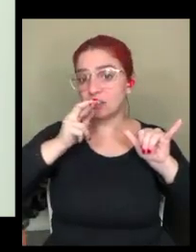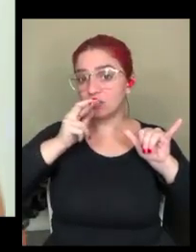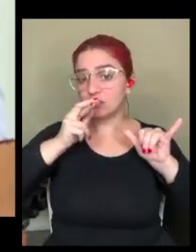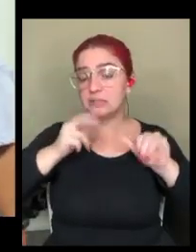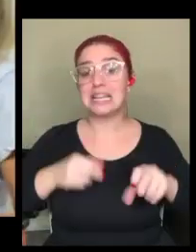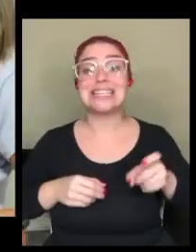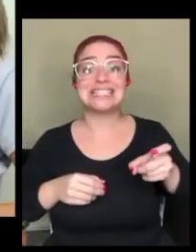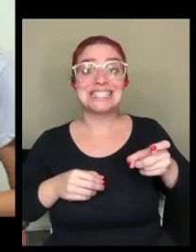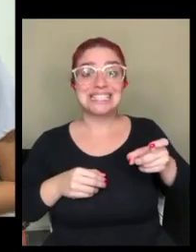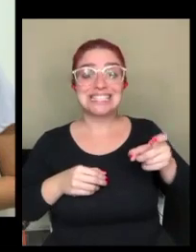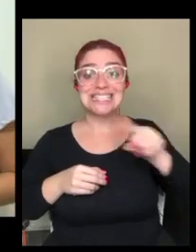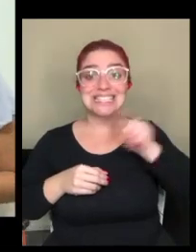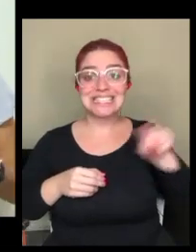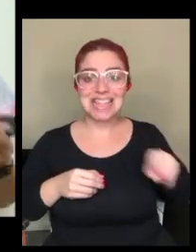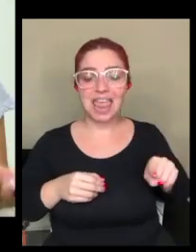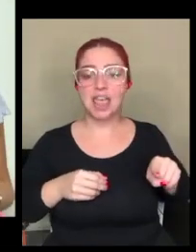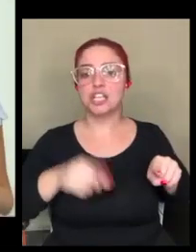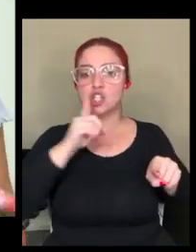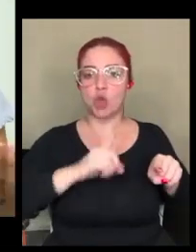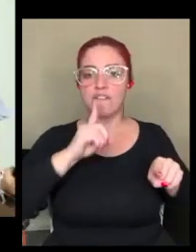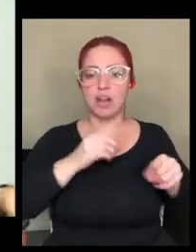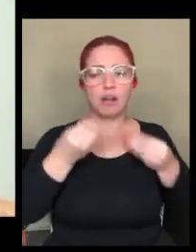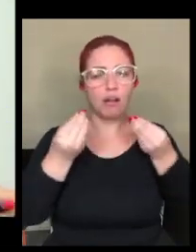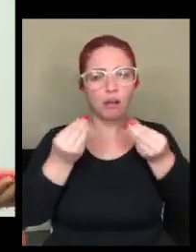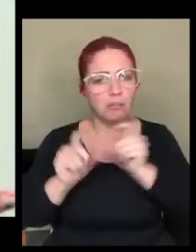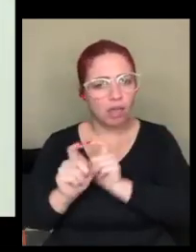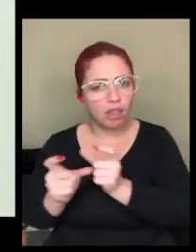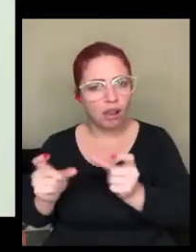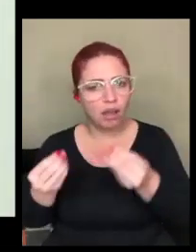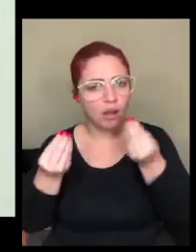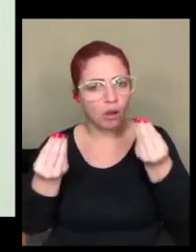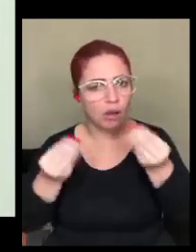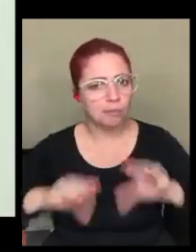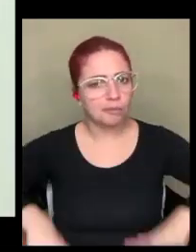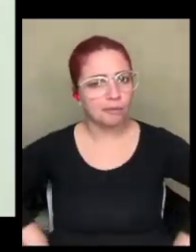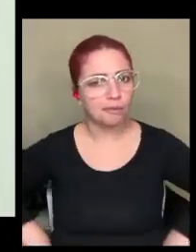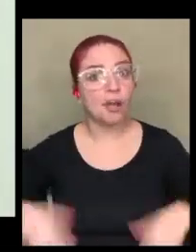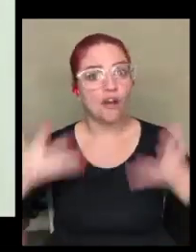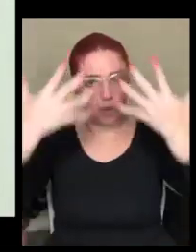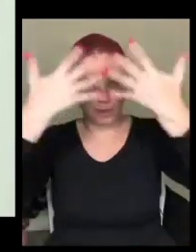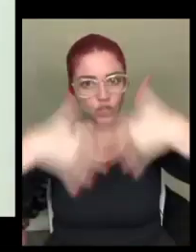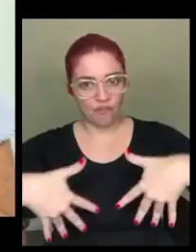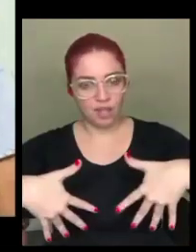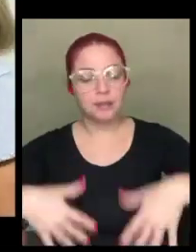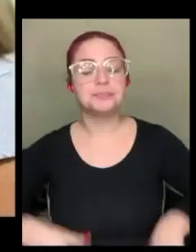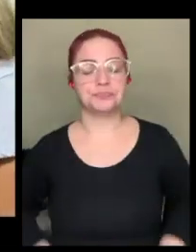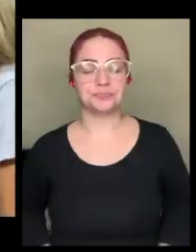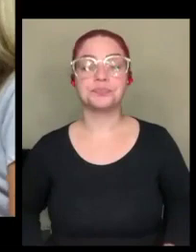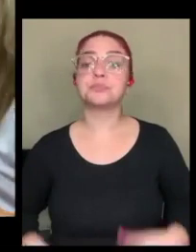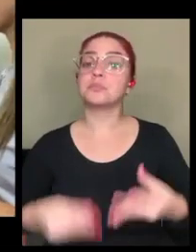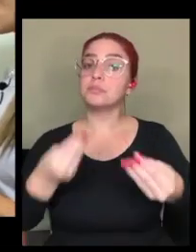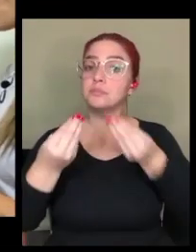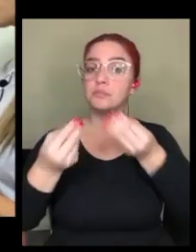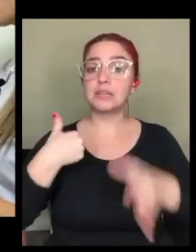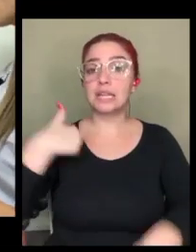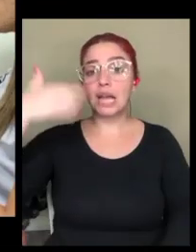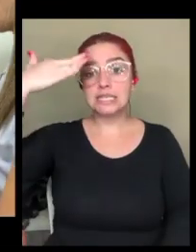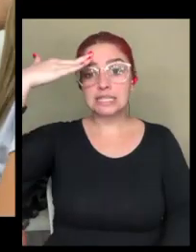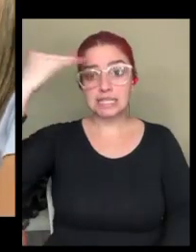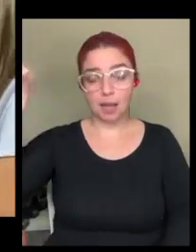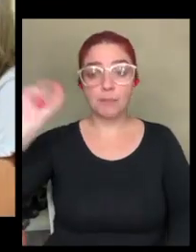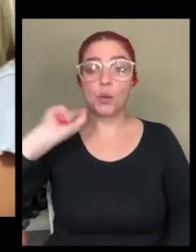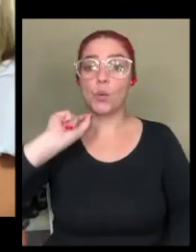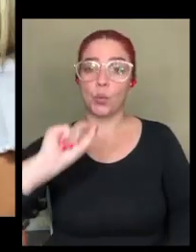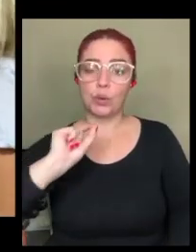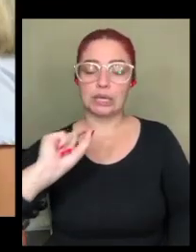Z sorvetes. E agora, como que fica essa expressão algébrica? Vamos lá tentar resolver? Então, o que eu sei